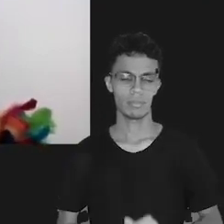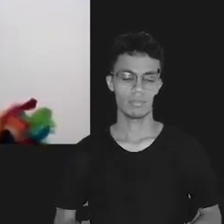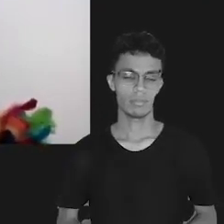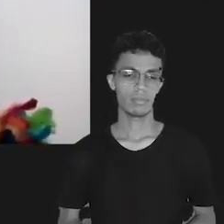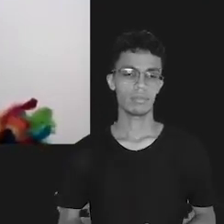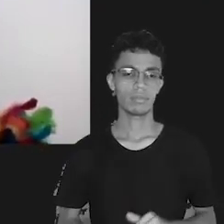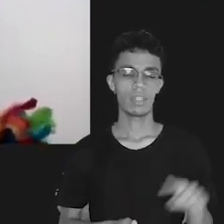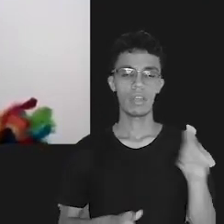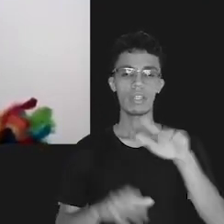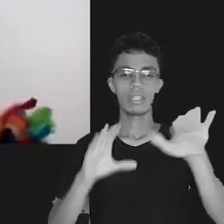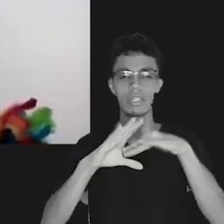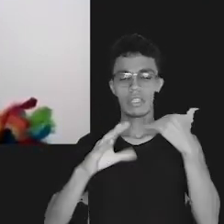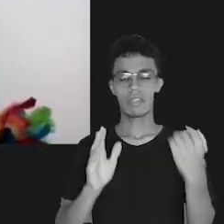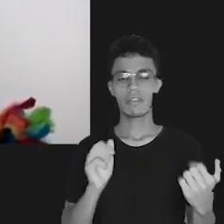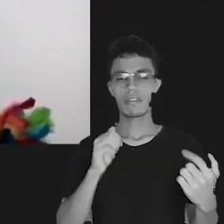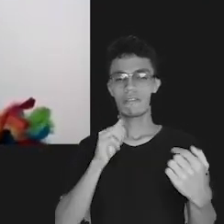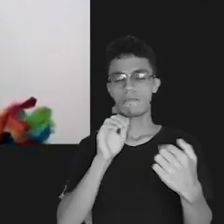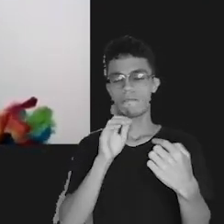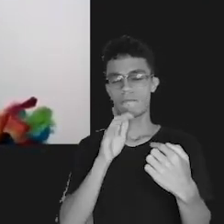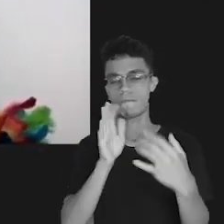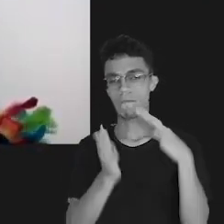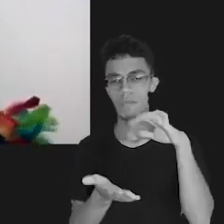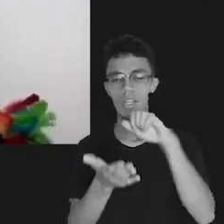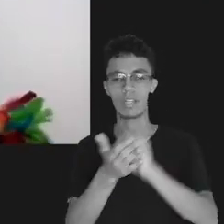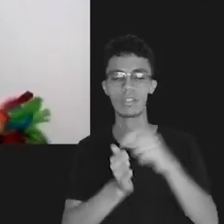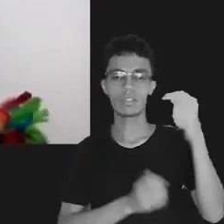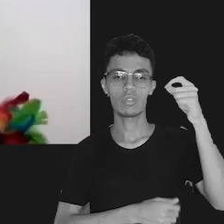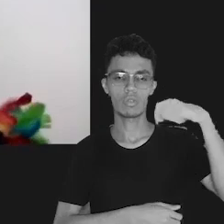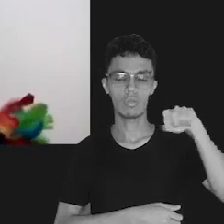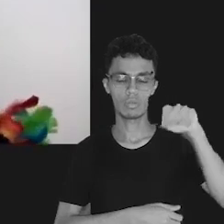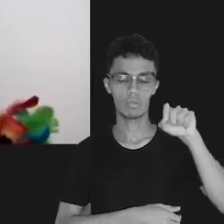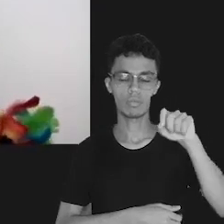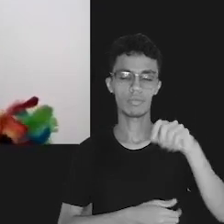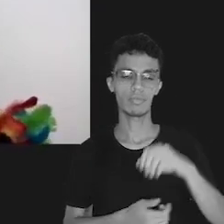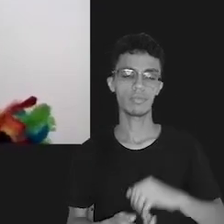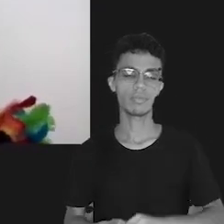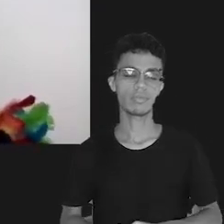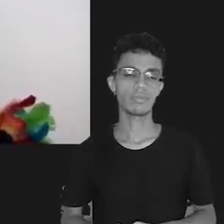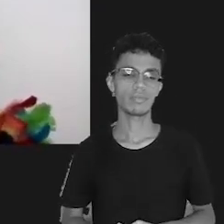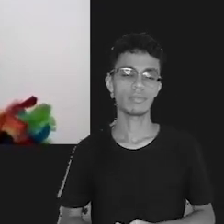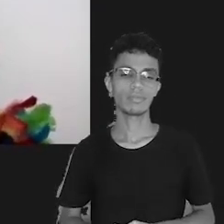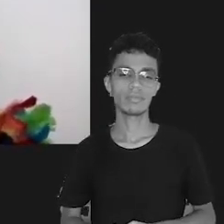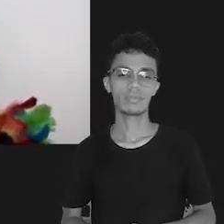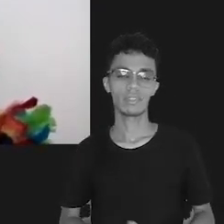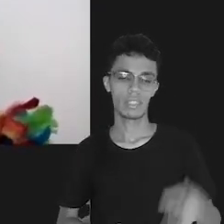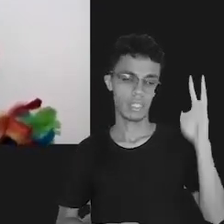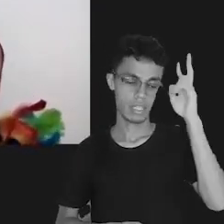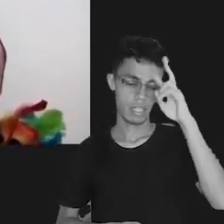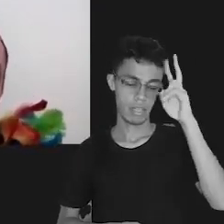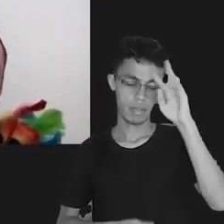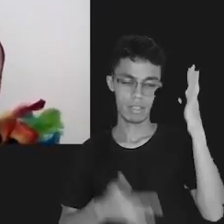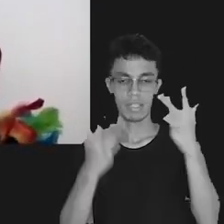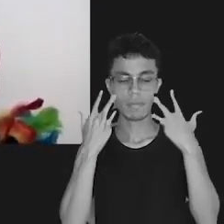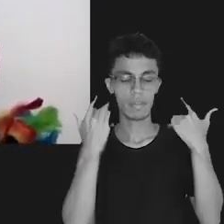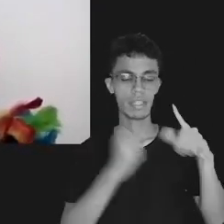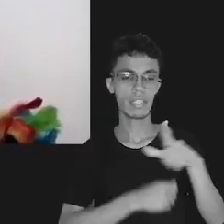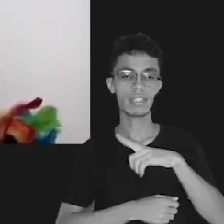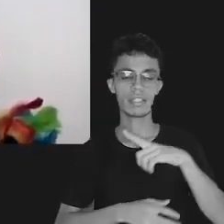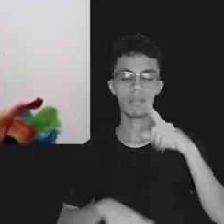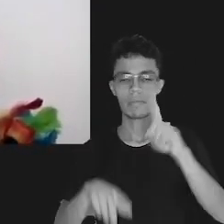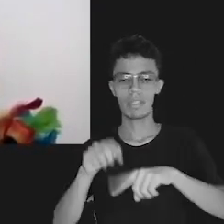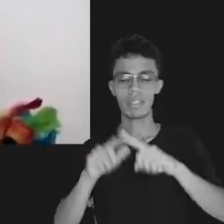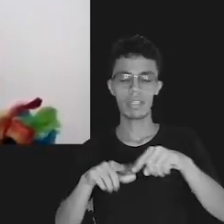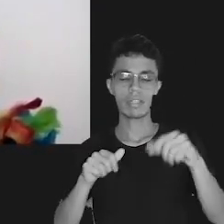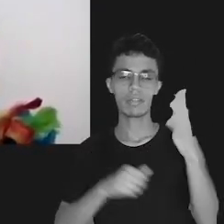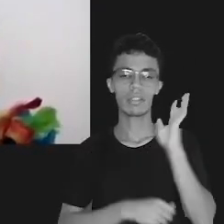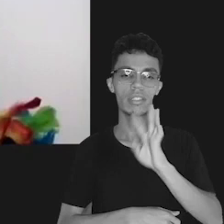E sigam o canal Curadoria Ilst, gente, ativem o sininho, ativem os lembretes das peças, porque tem muito conteúdo